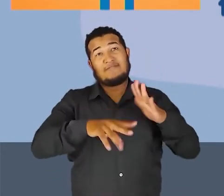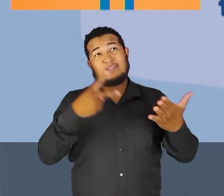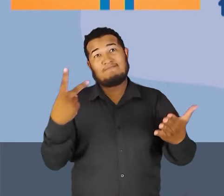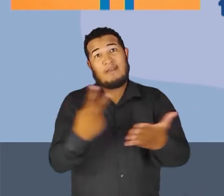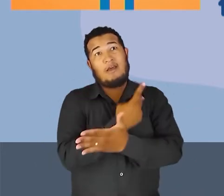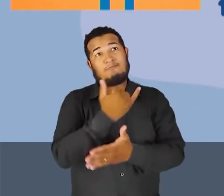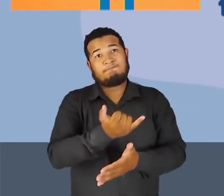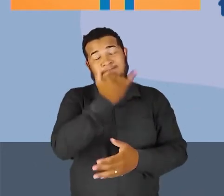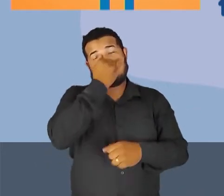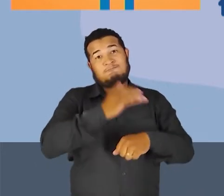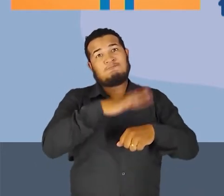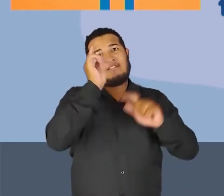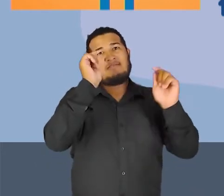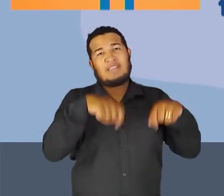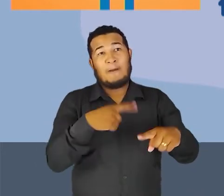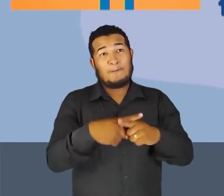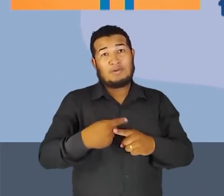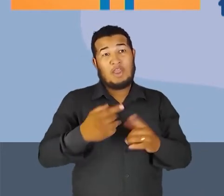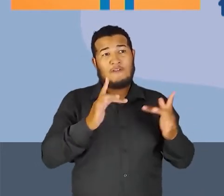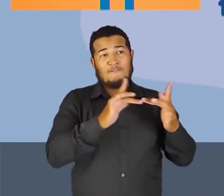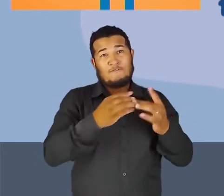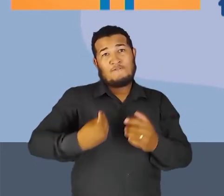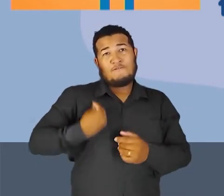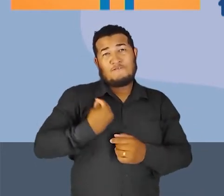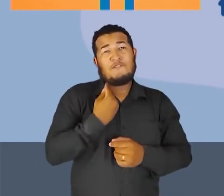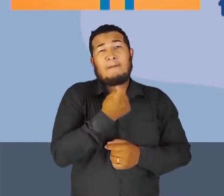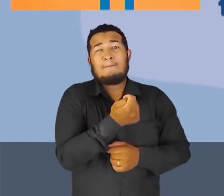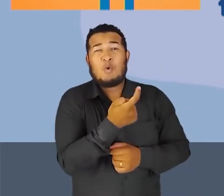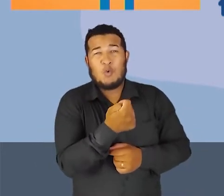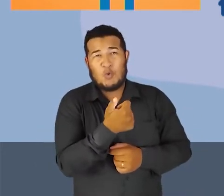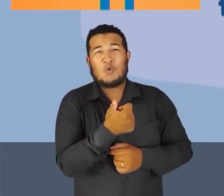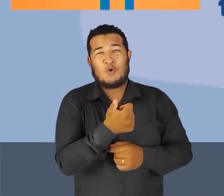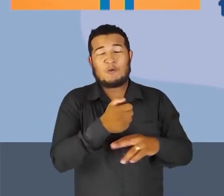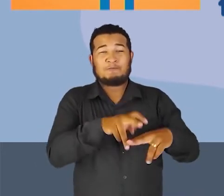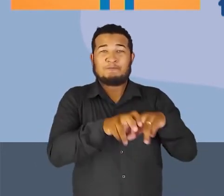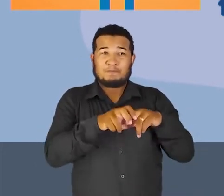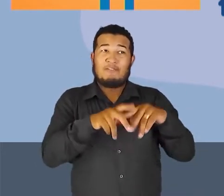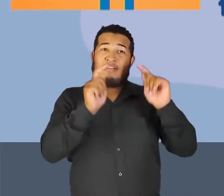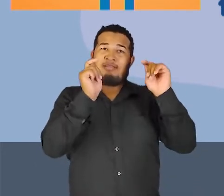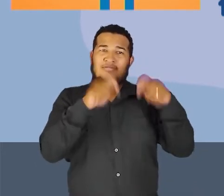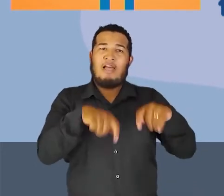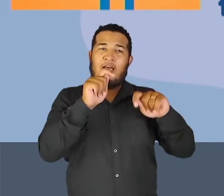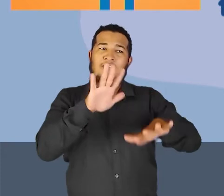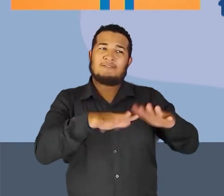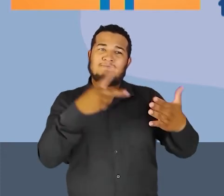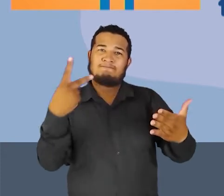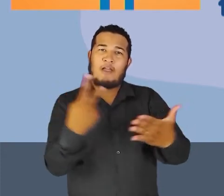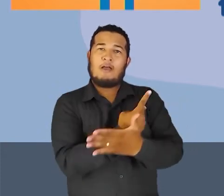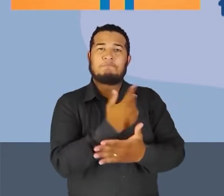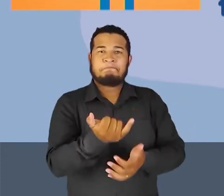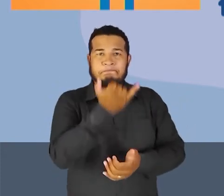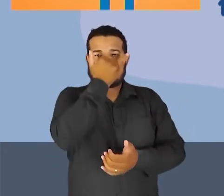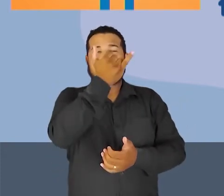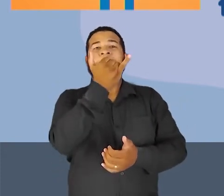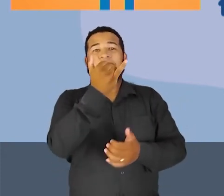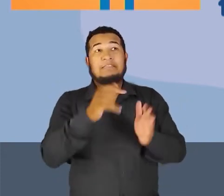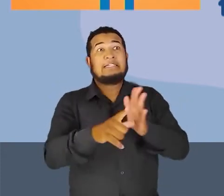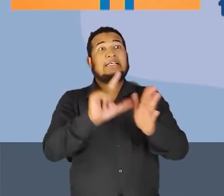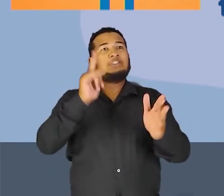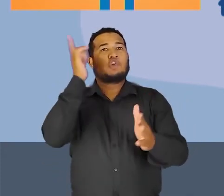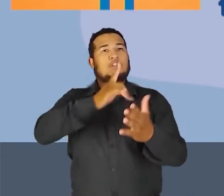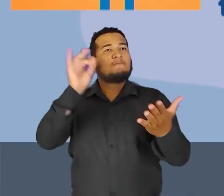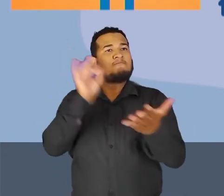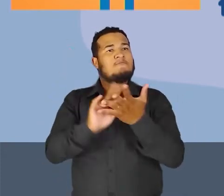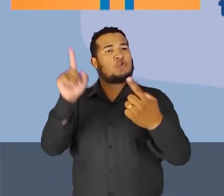erros, justamente porque ainda viveram pouco, então, né, dão essa possibilidade de errar mais antes